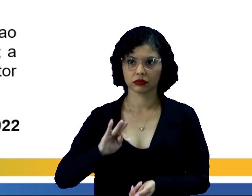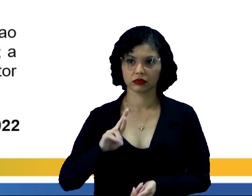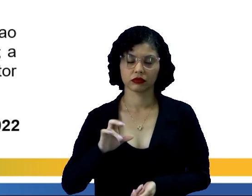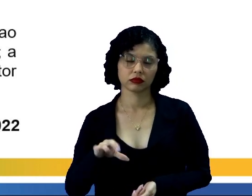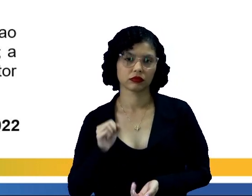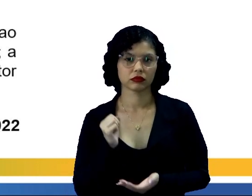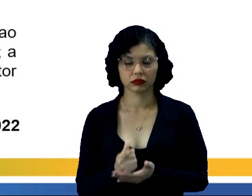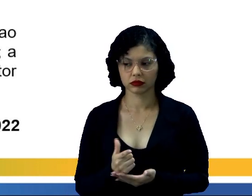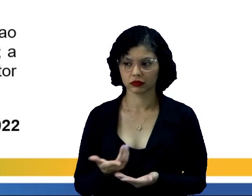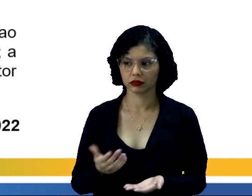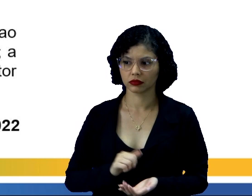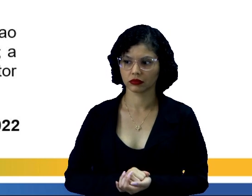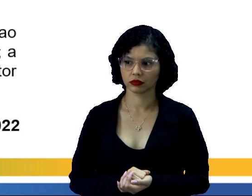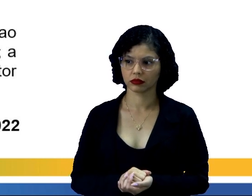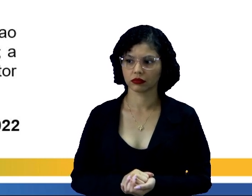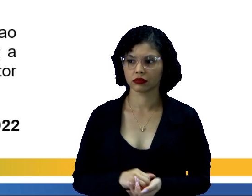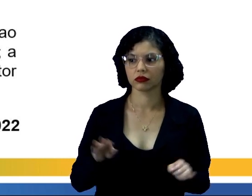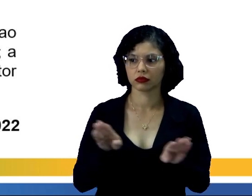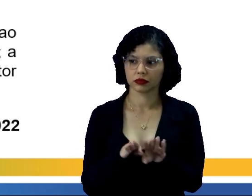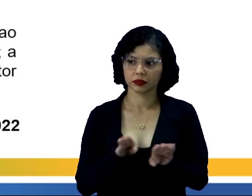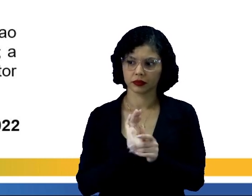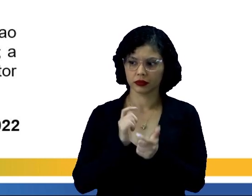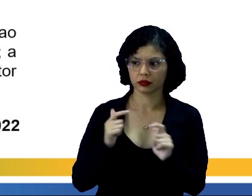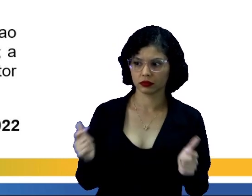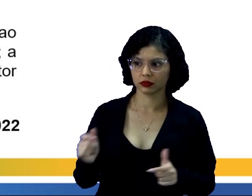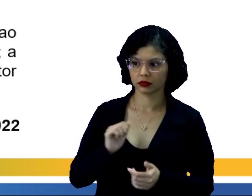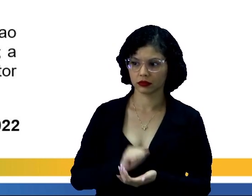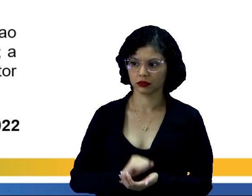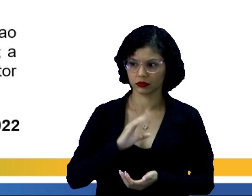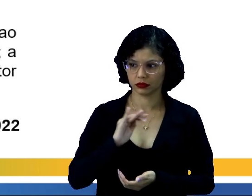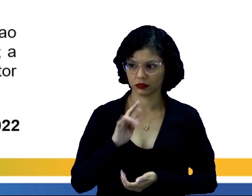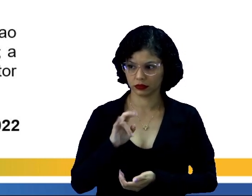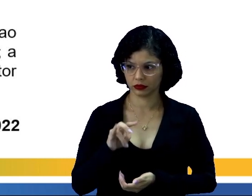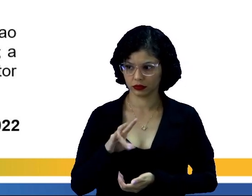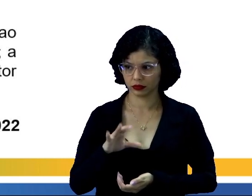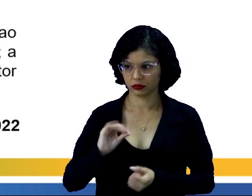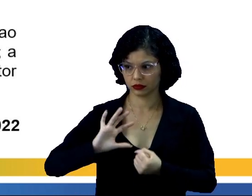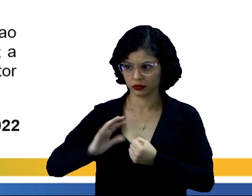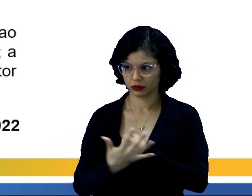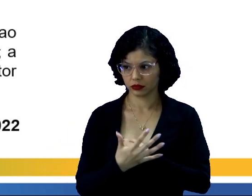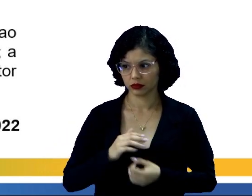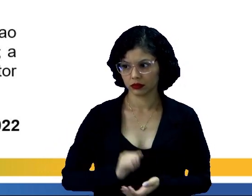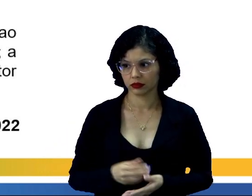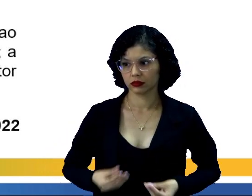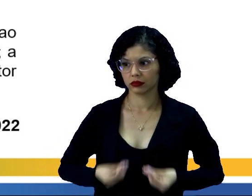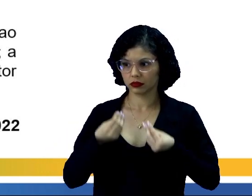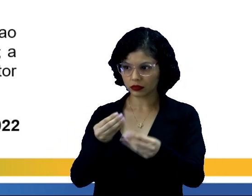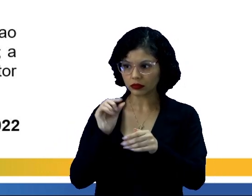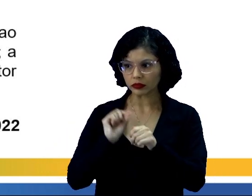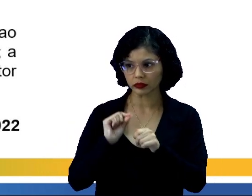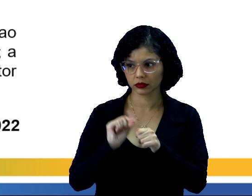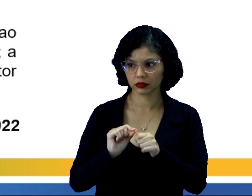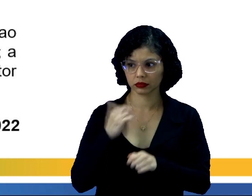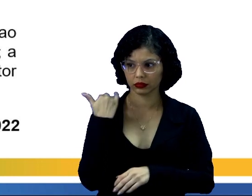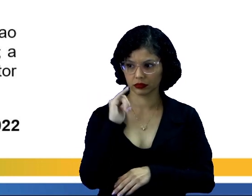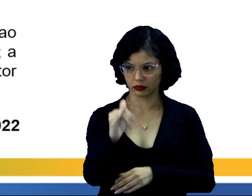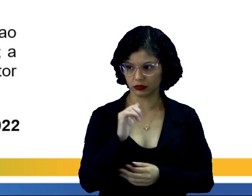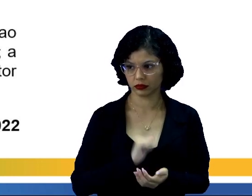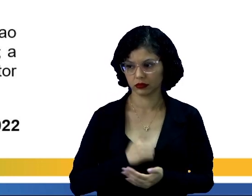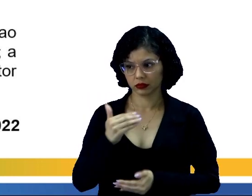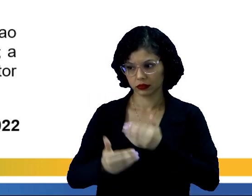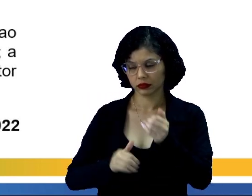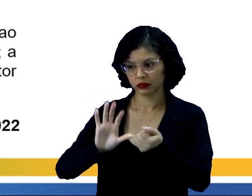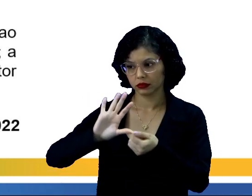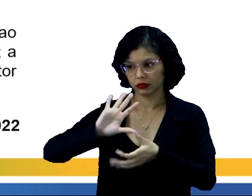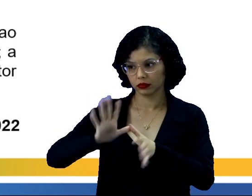368 bilhões nas contas. Também aumentaram o rombo na conta Covid, foi o empréstimo feito ao setor